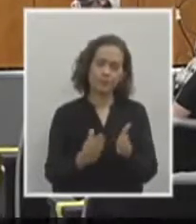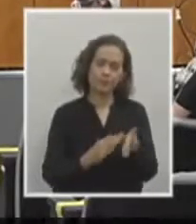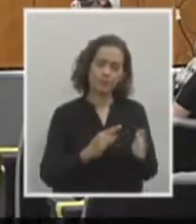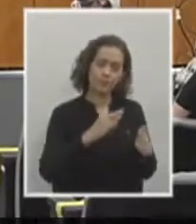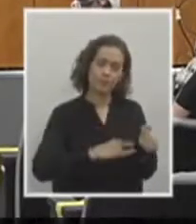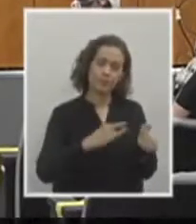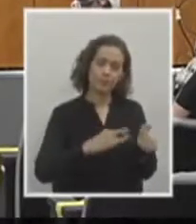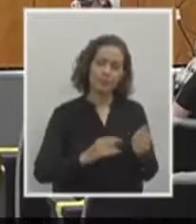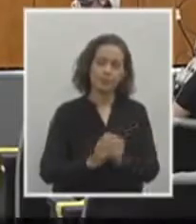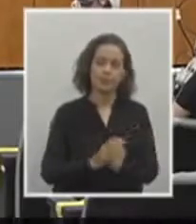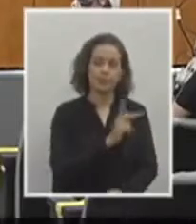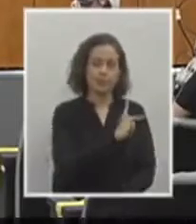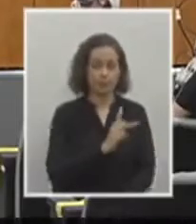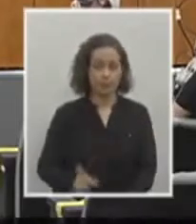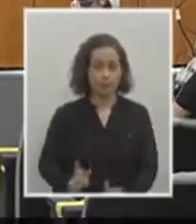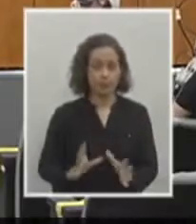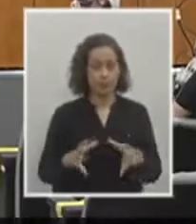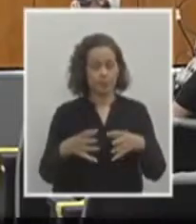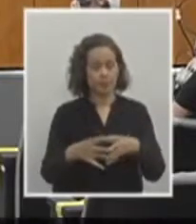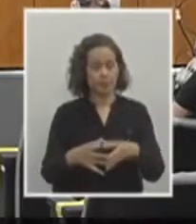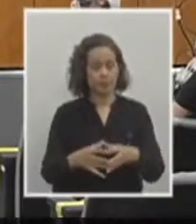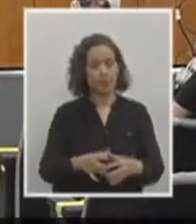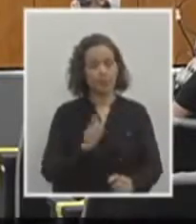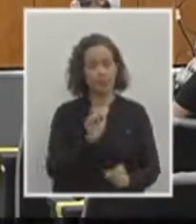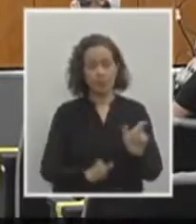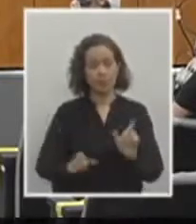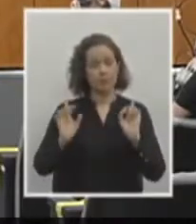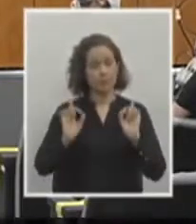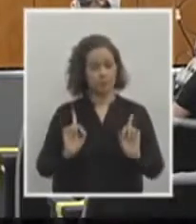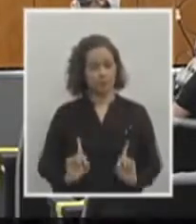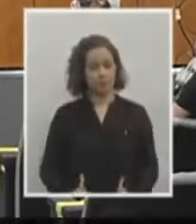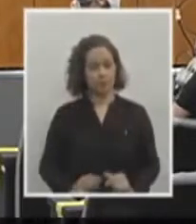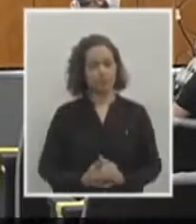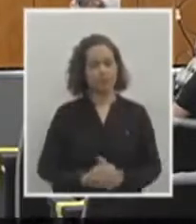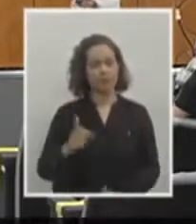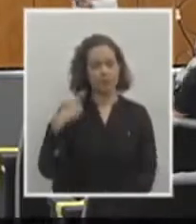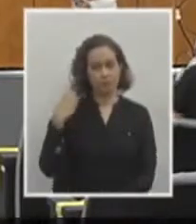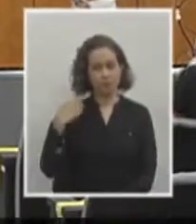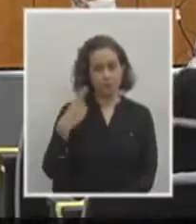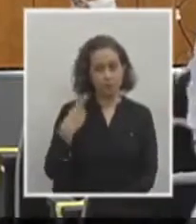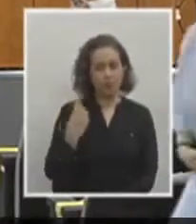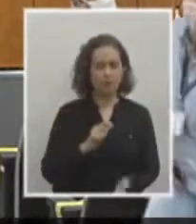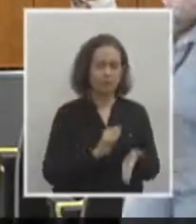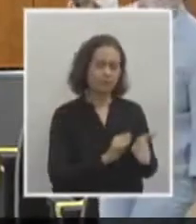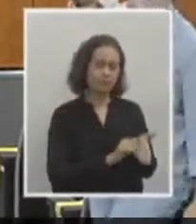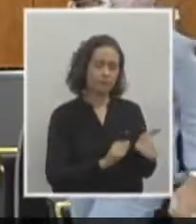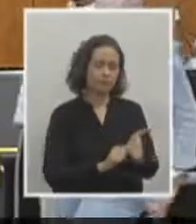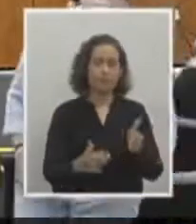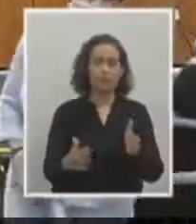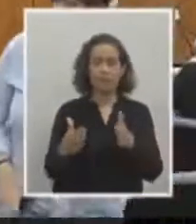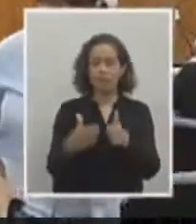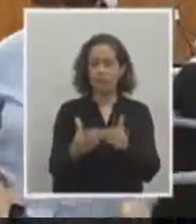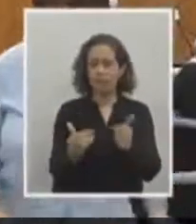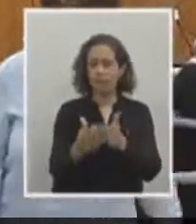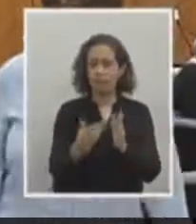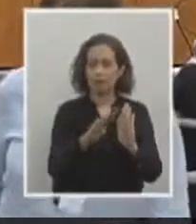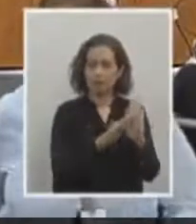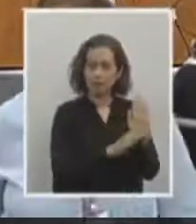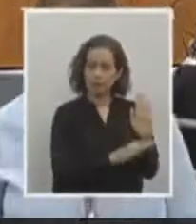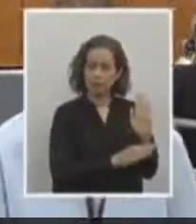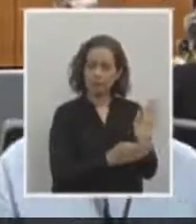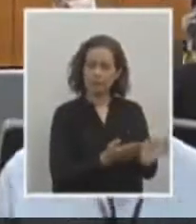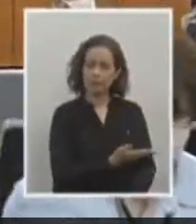excelentíssimo senhor presidente da Comissão de Defesa dos Direitos da Pessoa com Deficiência, os deputados que subscrevem requerem a vossa excelência nos